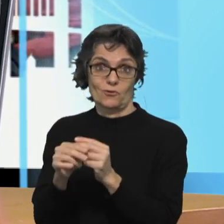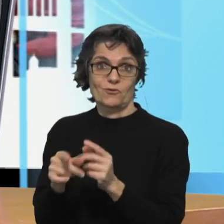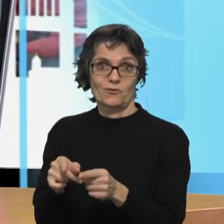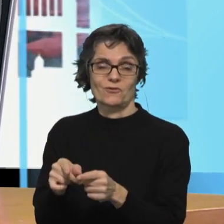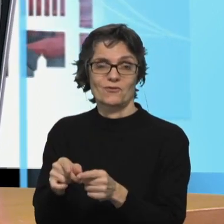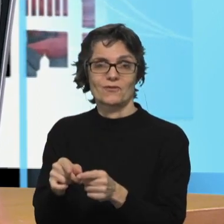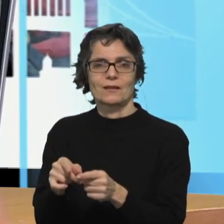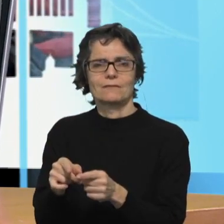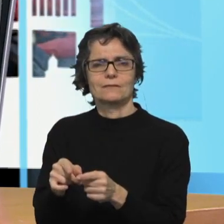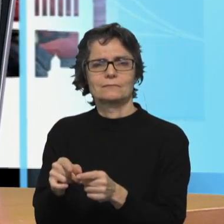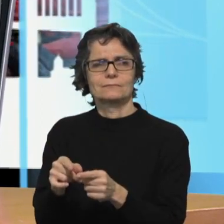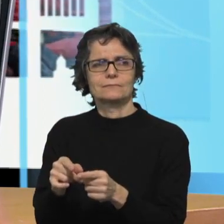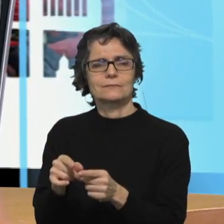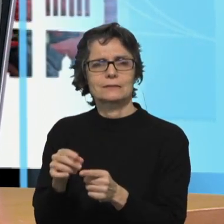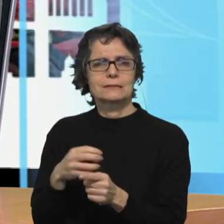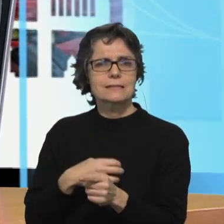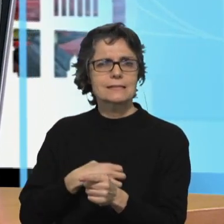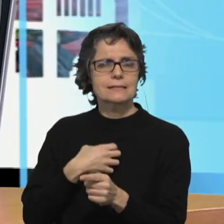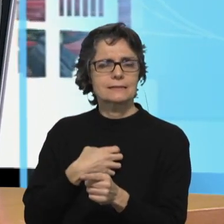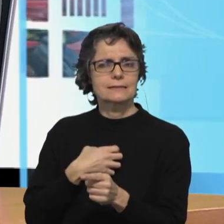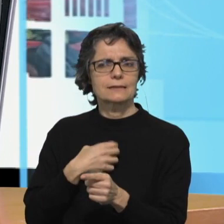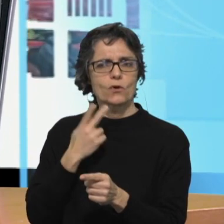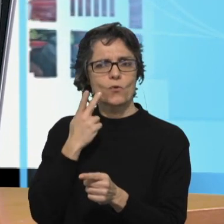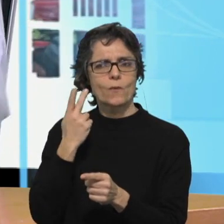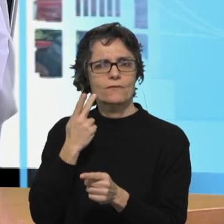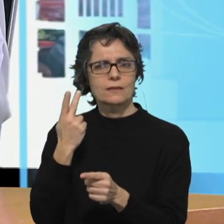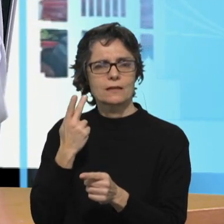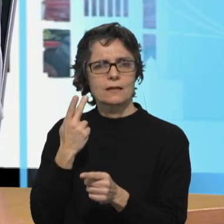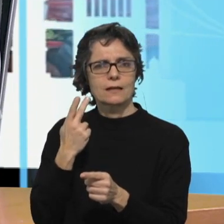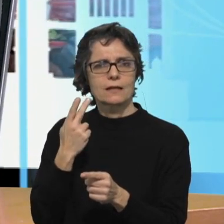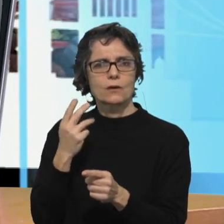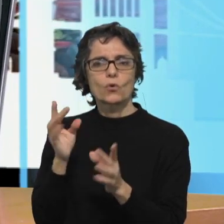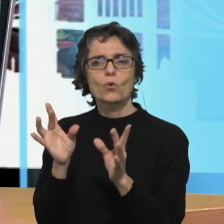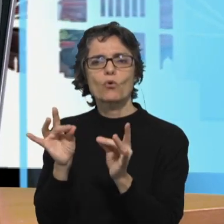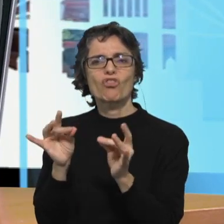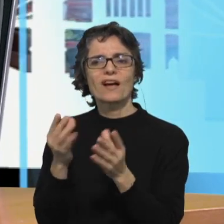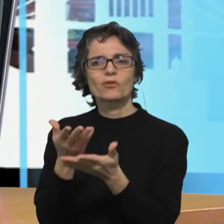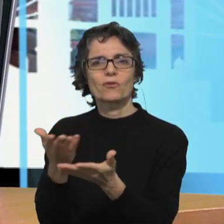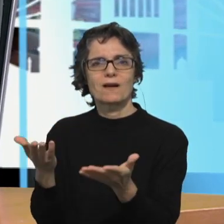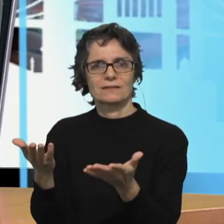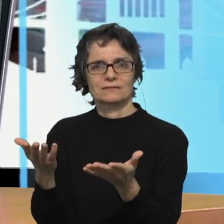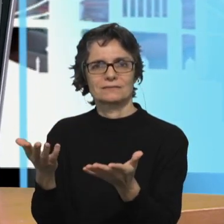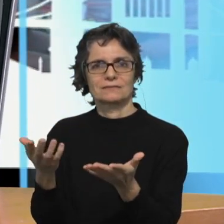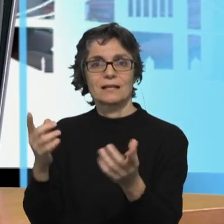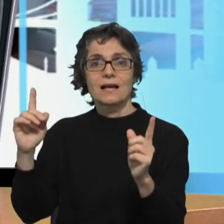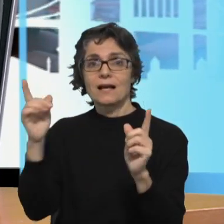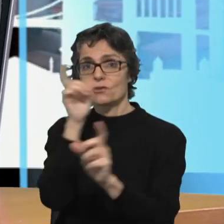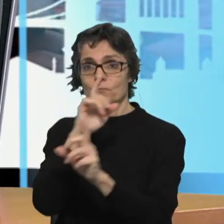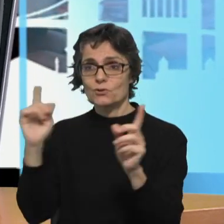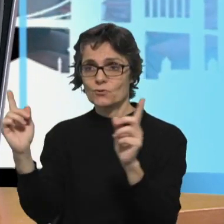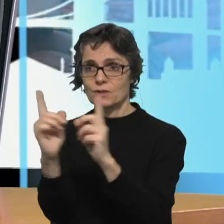a possibilidade de haver um espaço onde a vida se cruza esse encontro e onde eu, a crescer, me cruzo com outros da minha